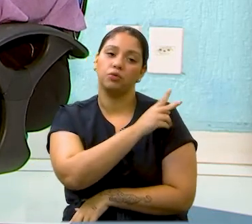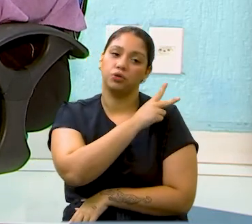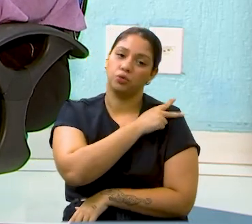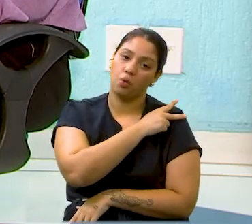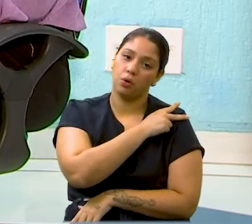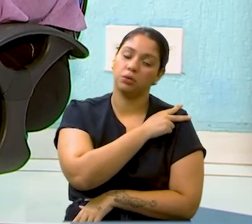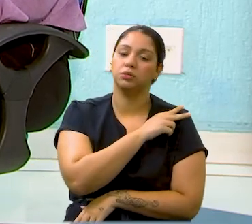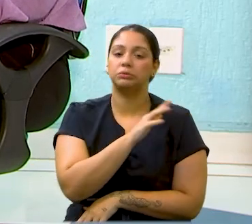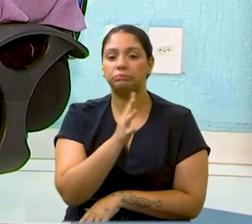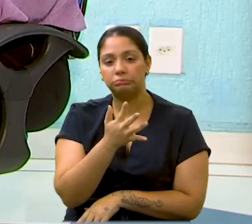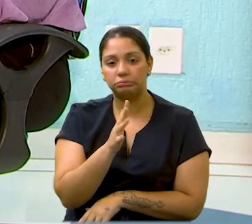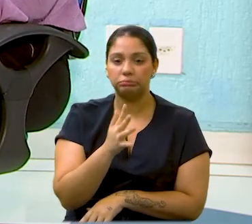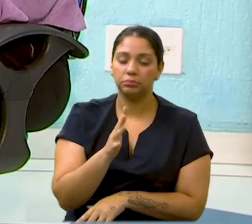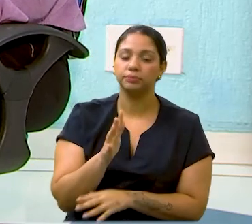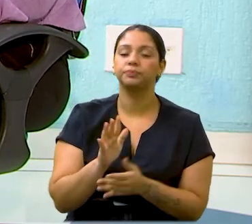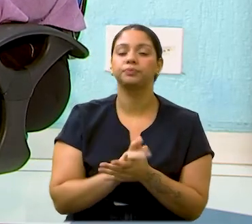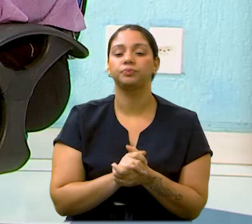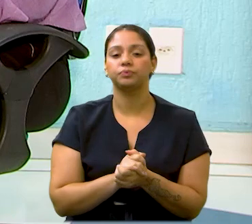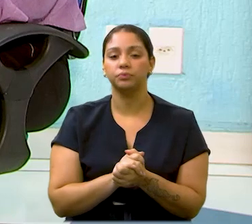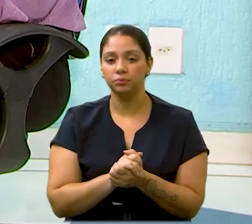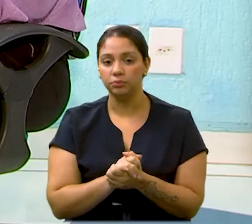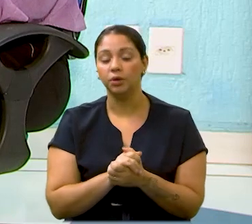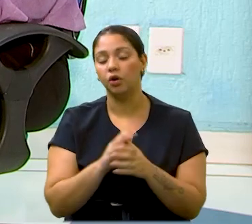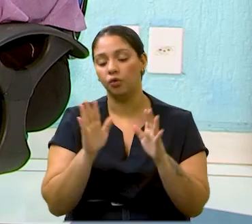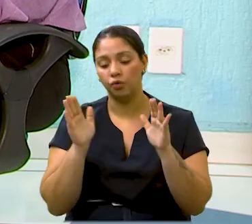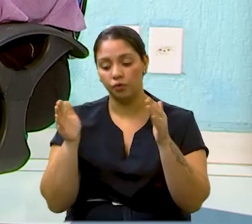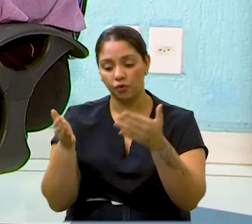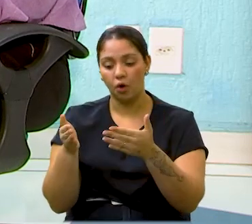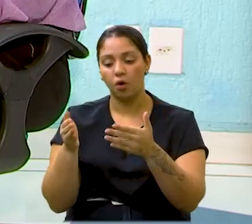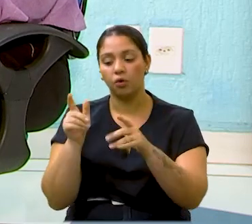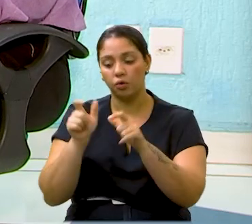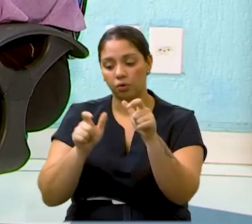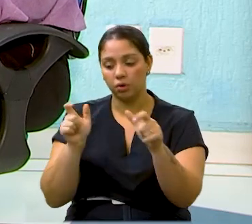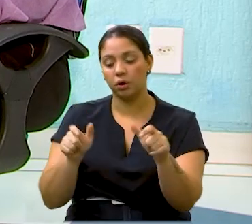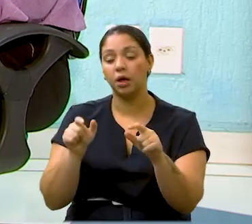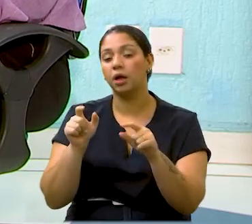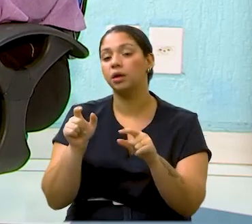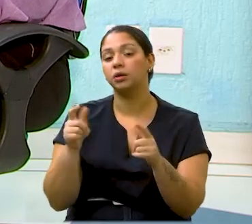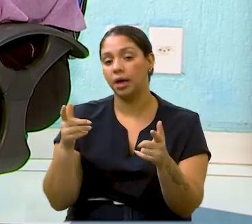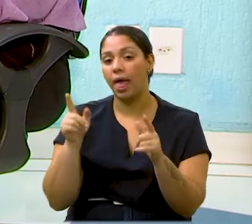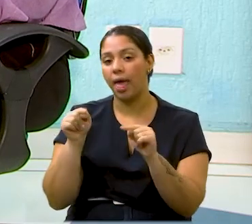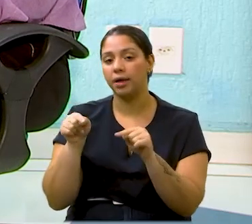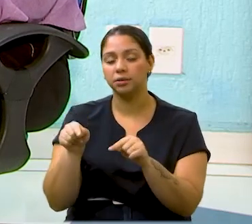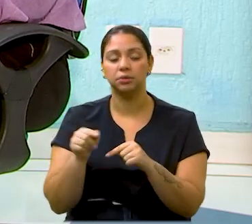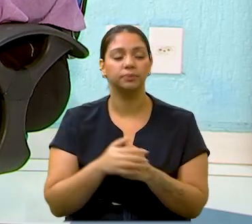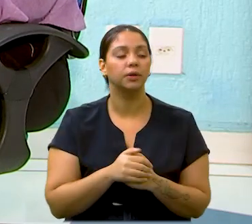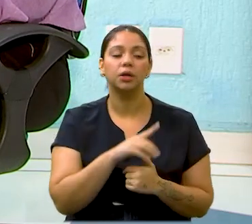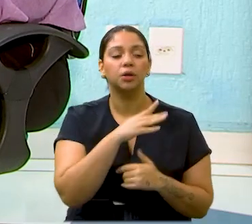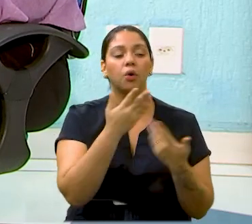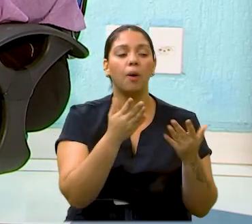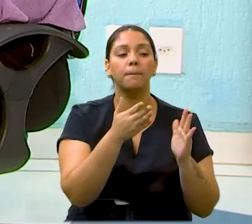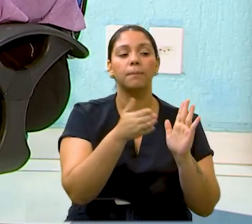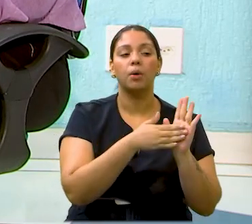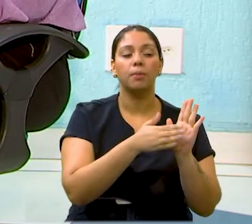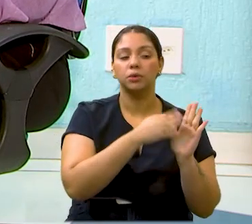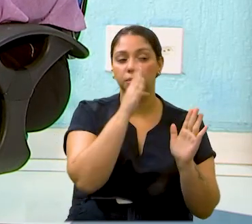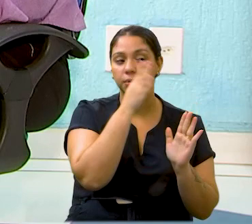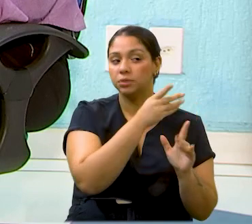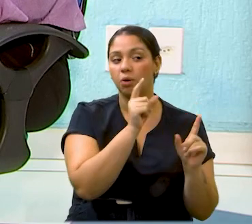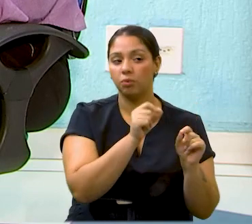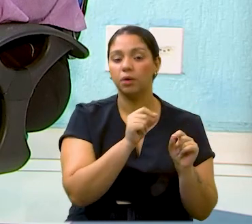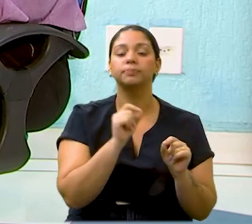até o colegial. Geralmente o público é esse. Tá, e a principal proposta, de fato, é essa mesmo. É